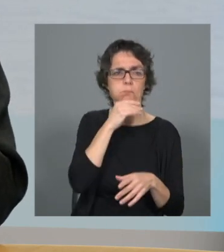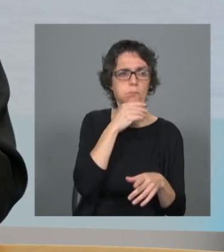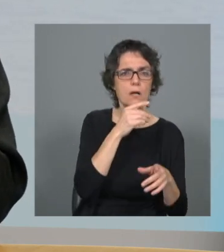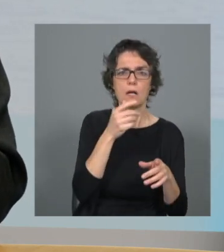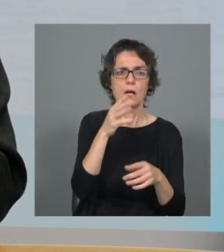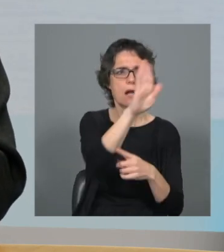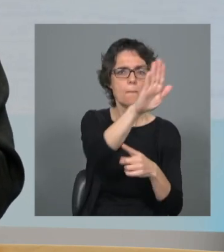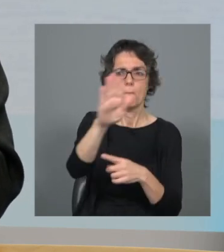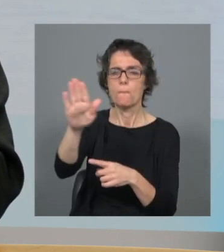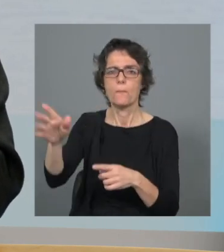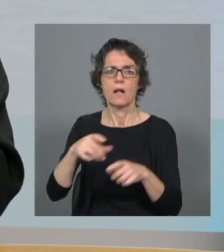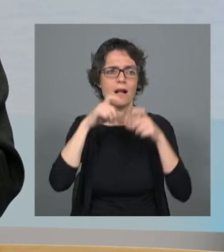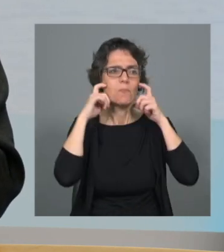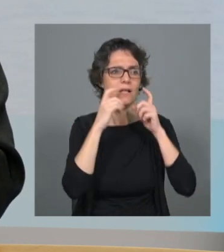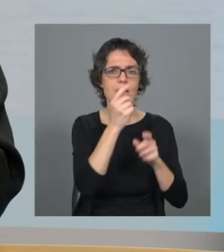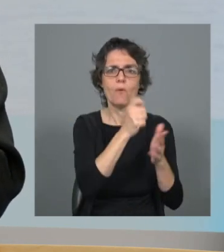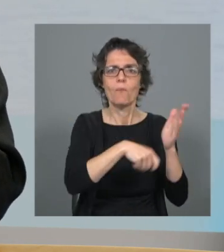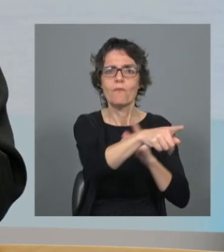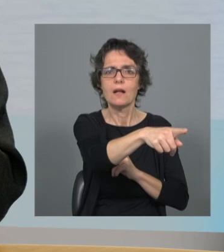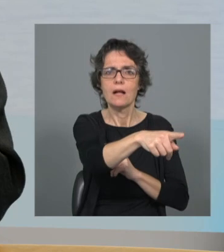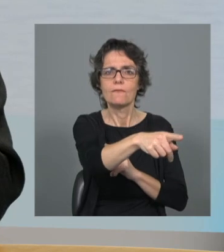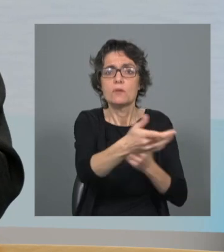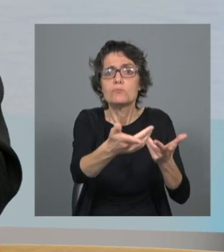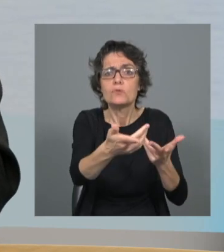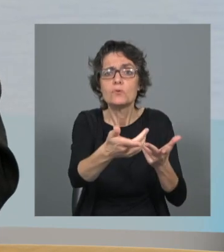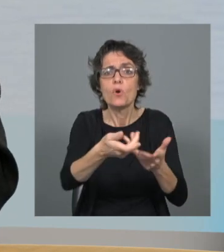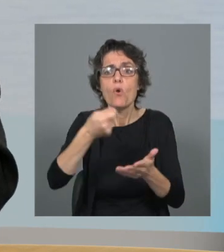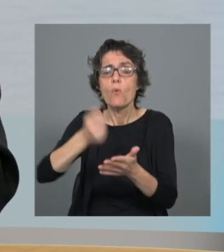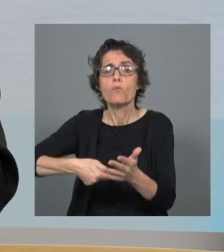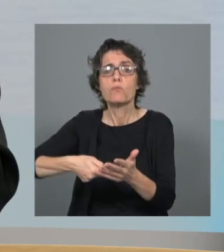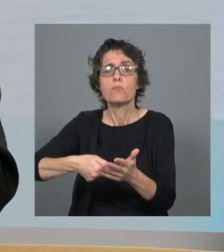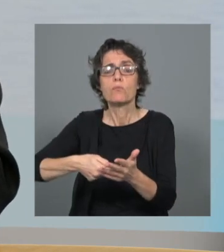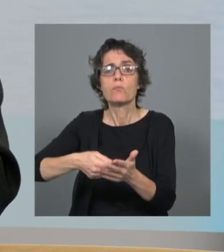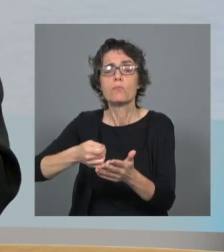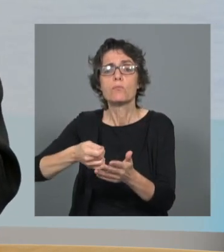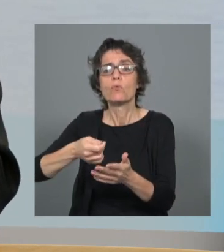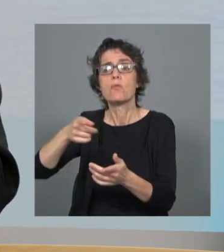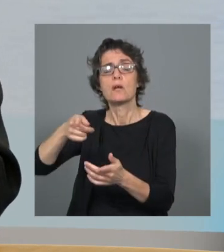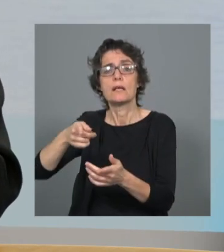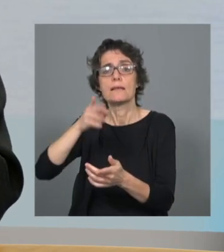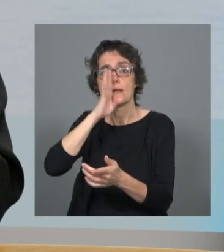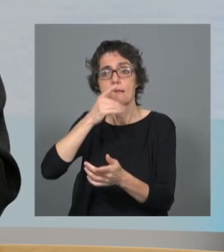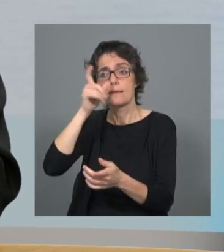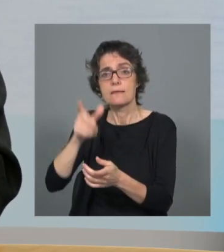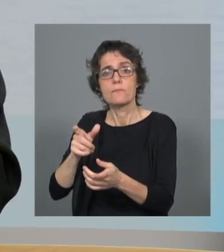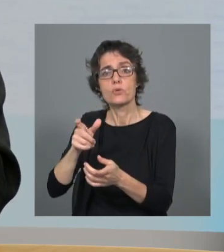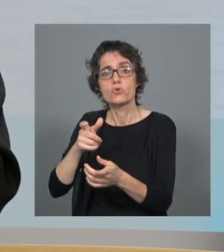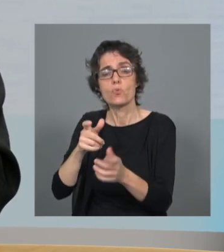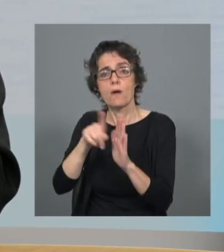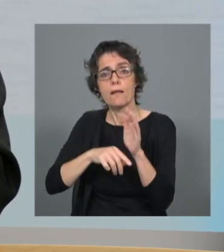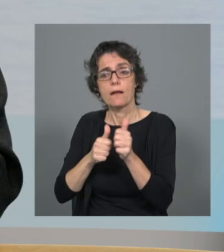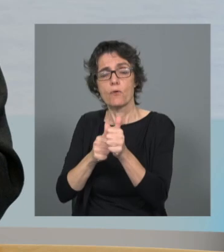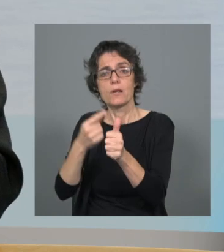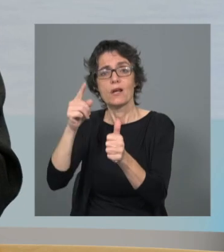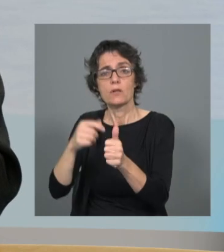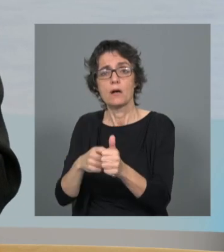pessoas sem máscara, não houve multas para pessoas que não estivessem a cumprir